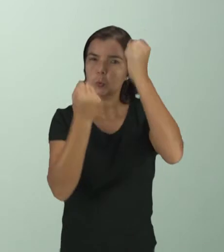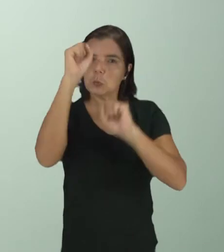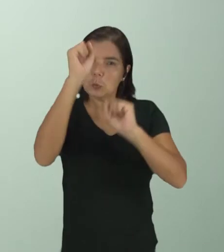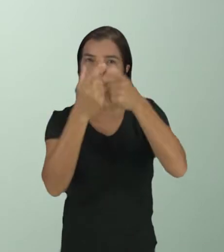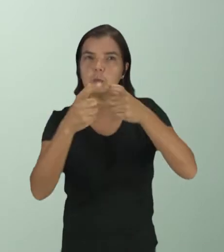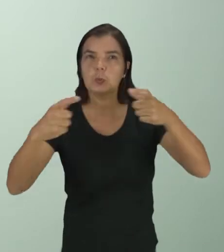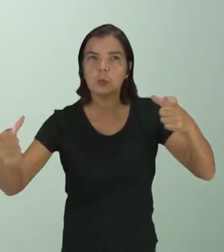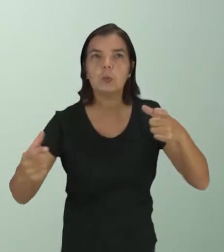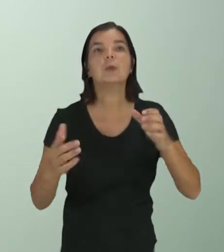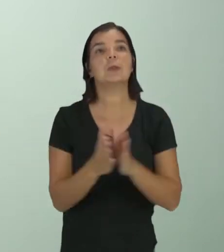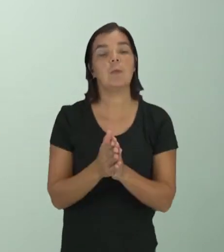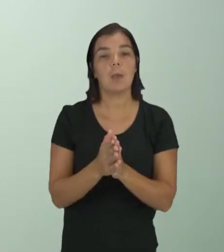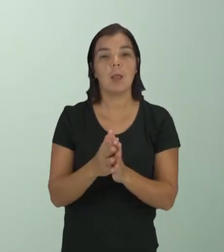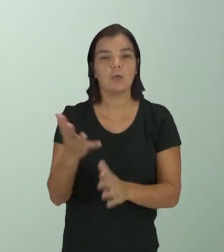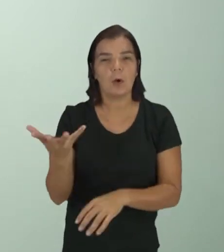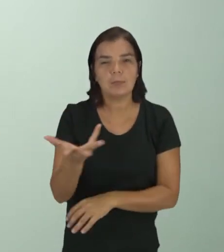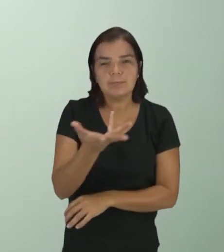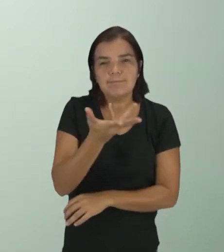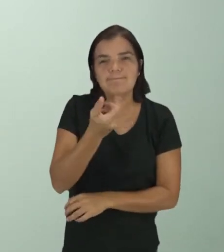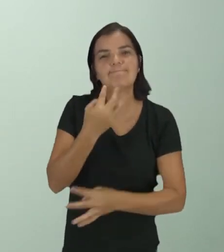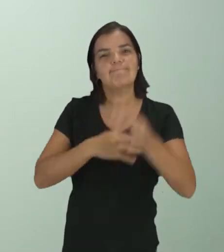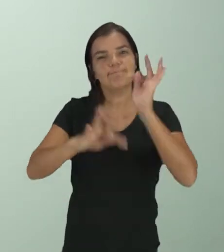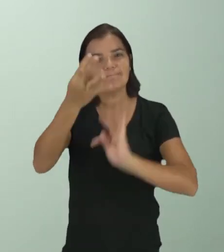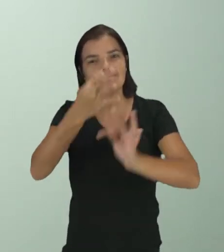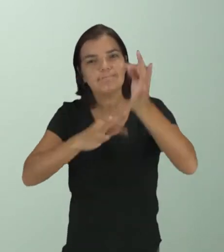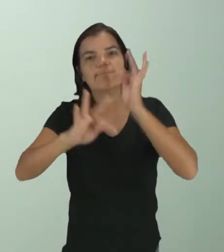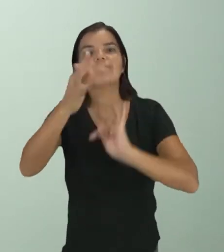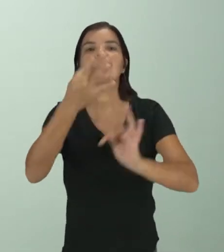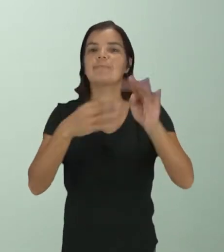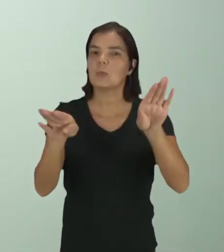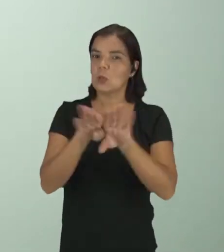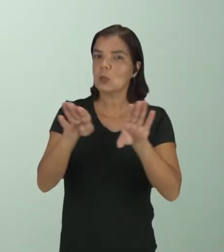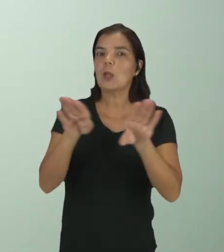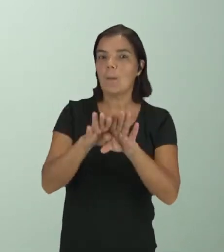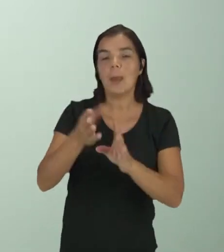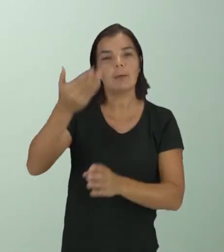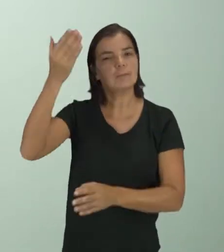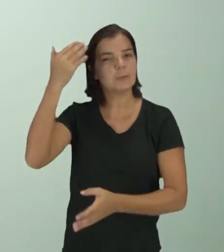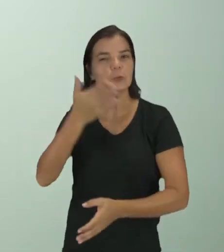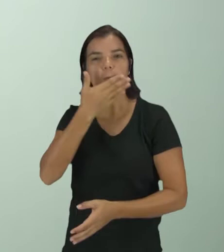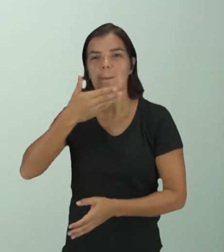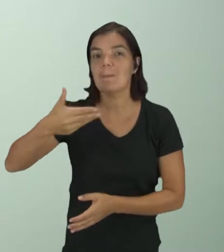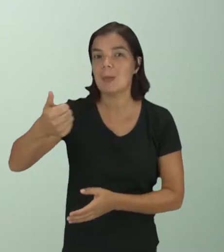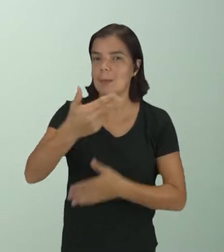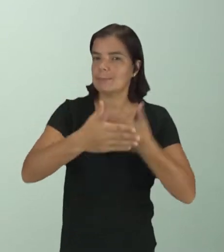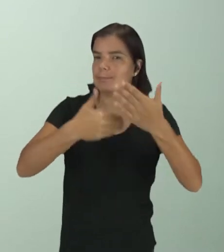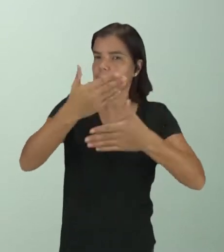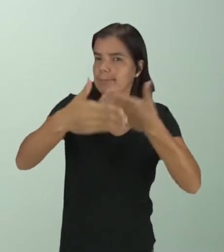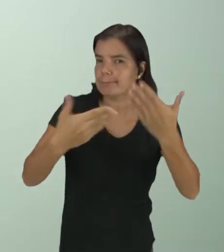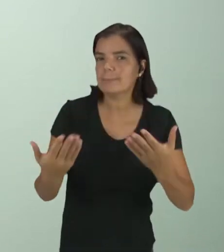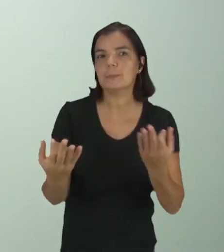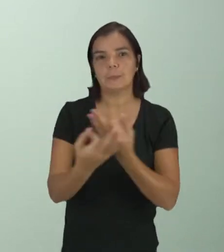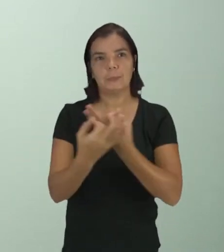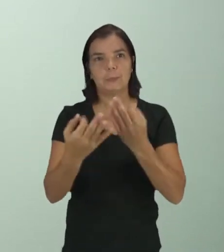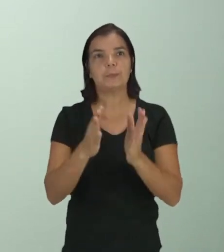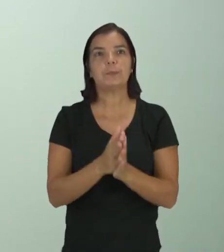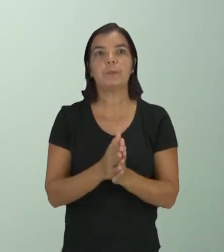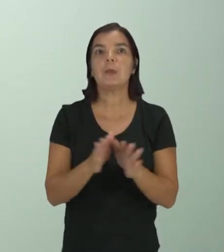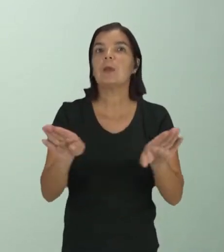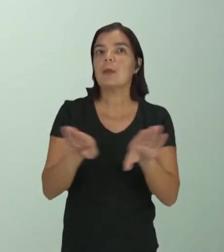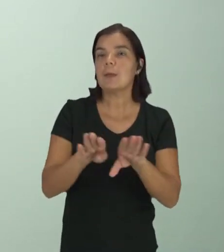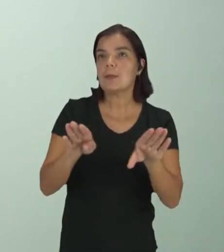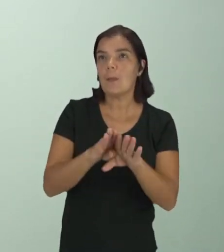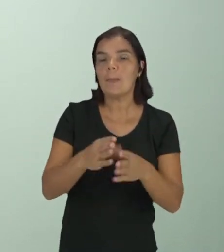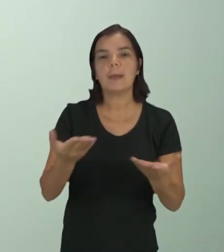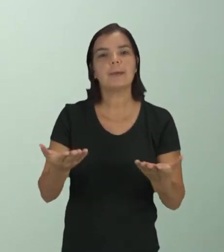há um processo de aprimoramento das tecnologias, elas deixam de ser rudimentares, elas vão se tornando cada vez mais complexas e